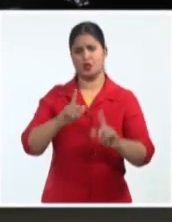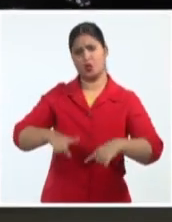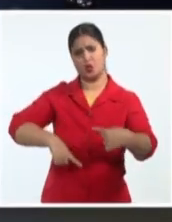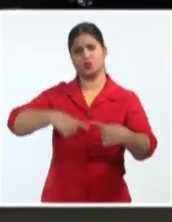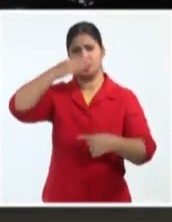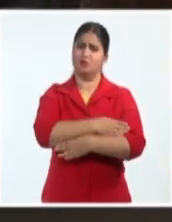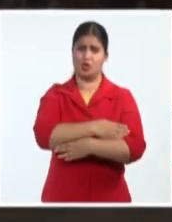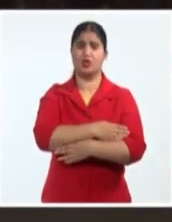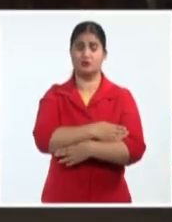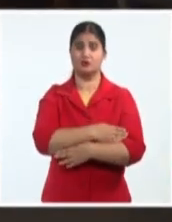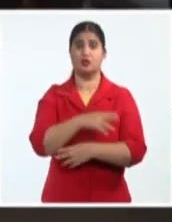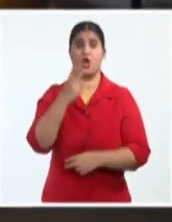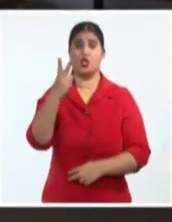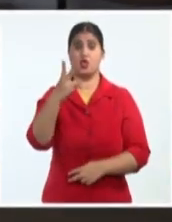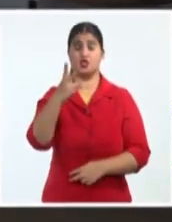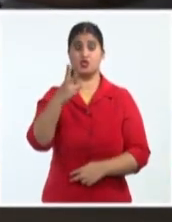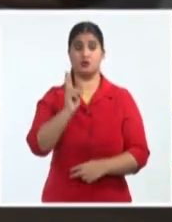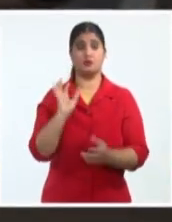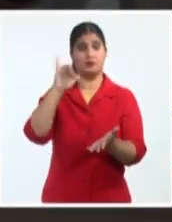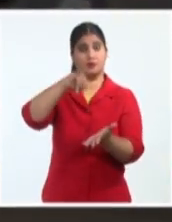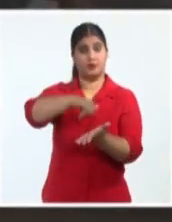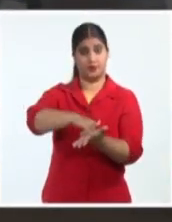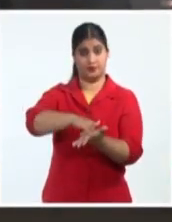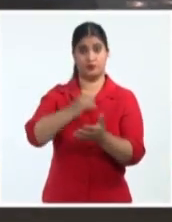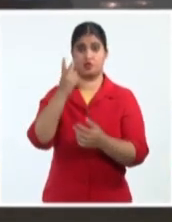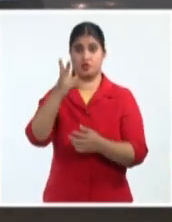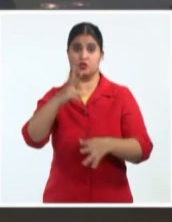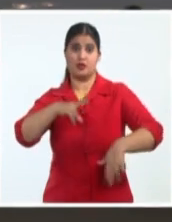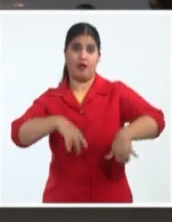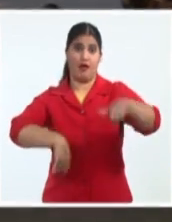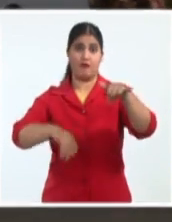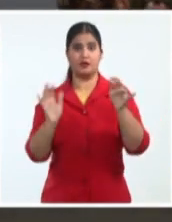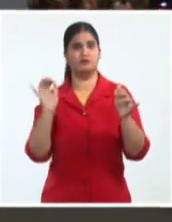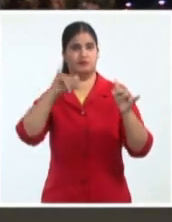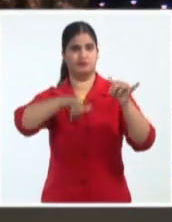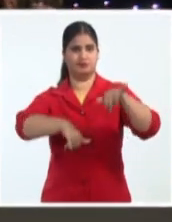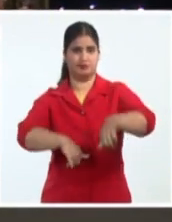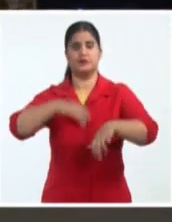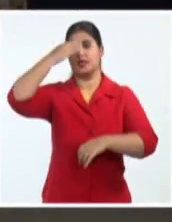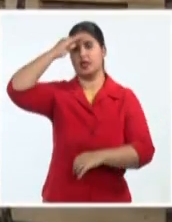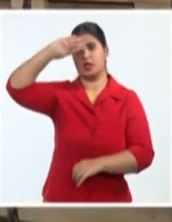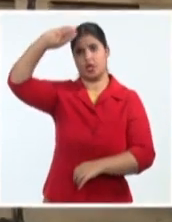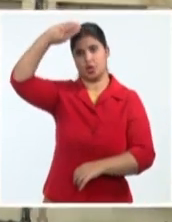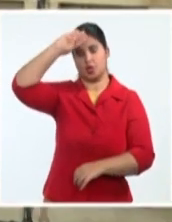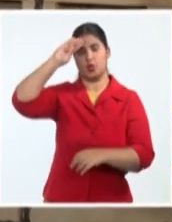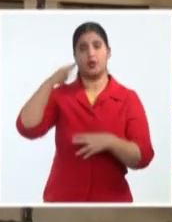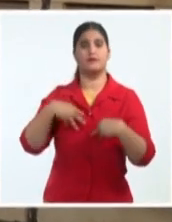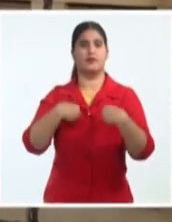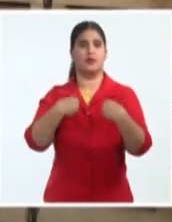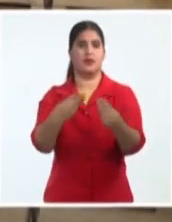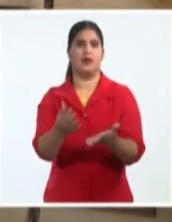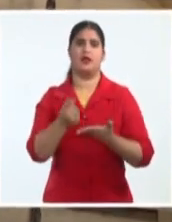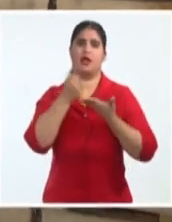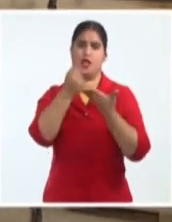em Cuba recebeu 88 toneladas de ajuda humanitária enviada pelo presidente da Rússia Vladimir Putin segundo a imprensa oficial